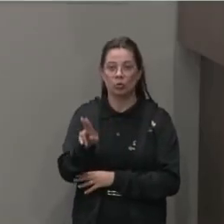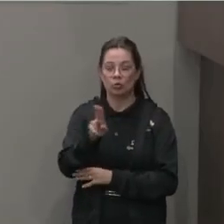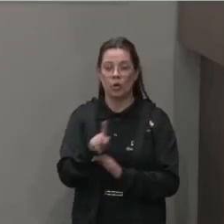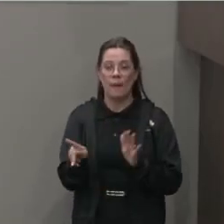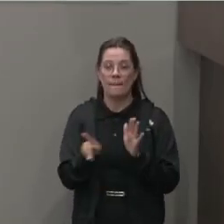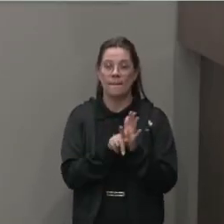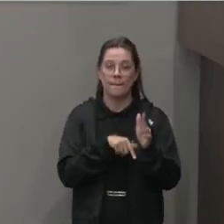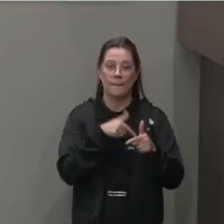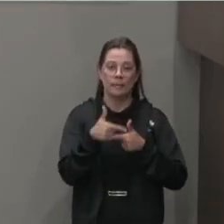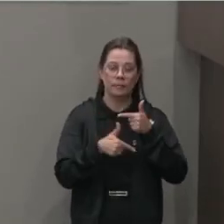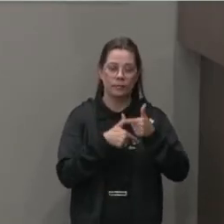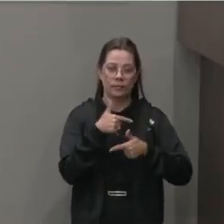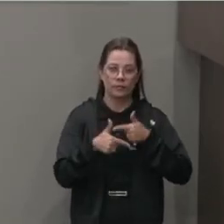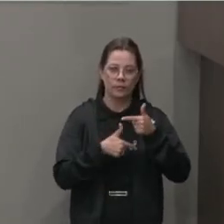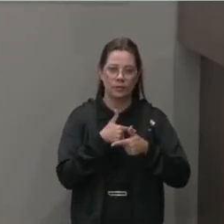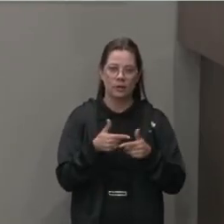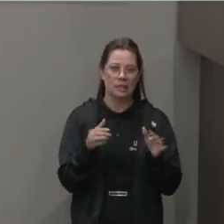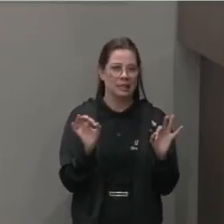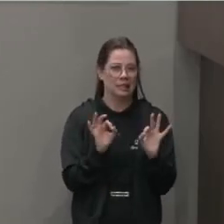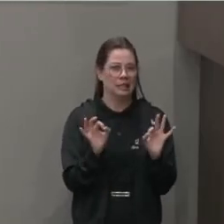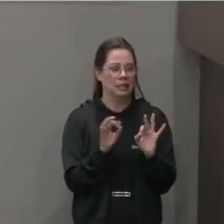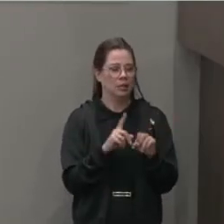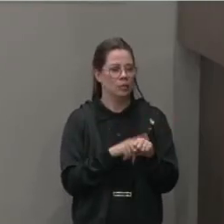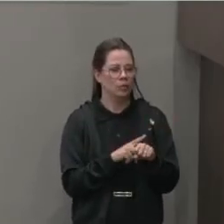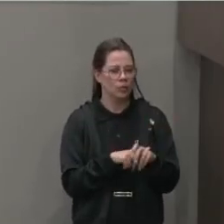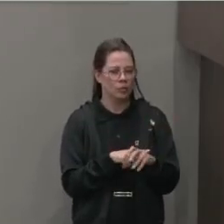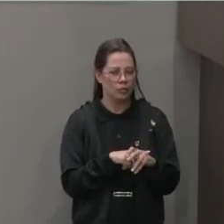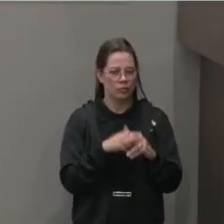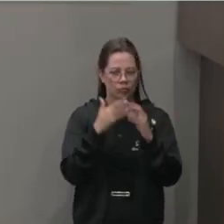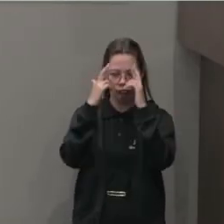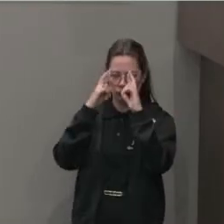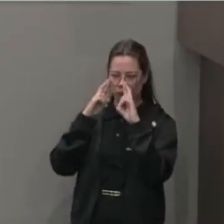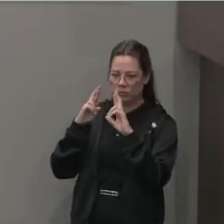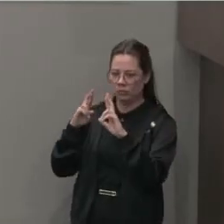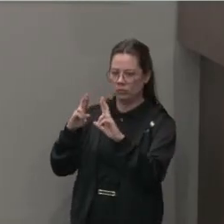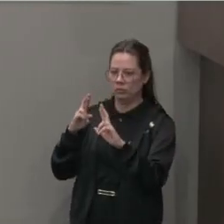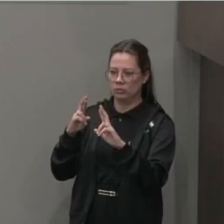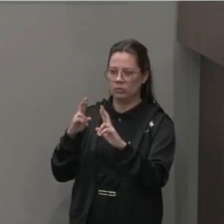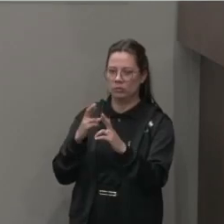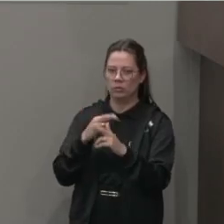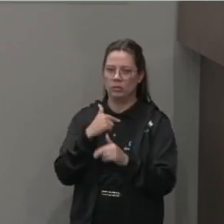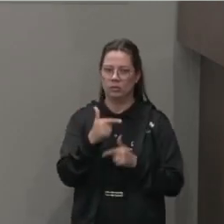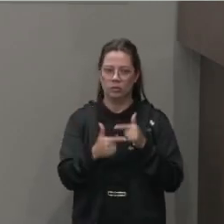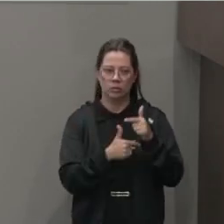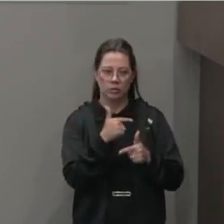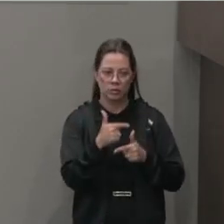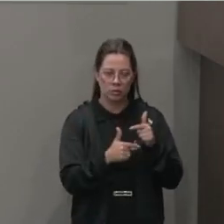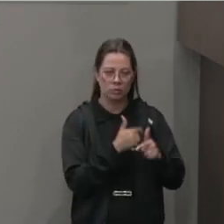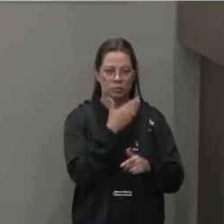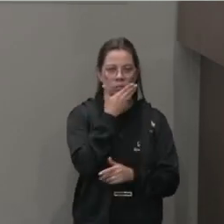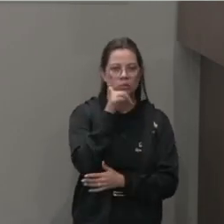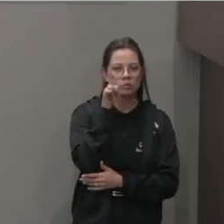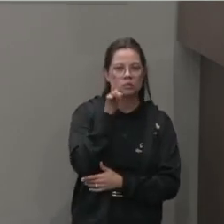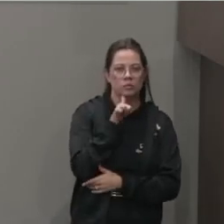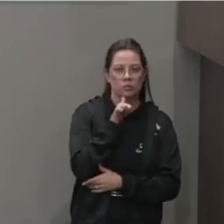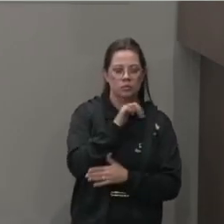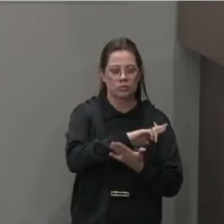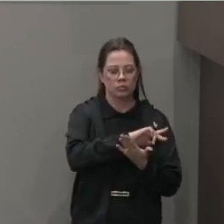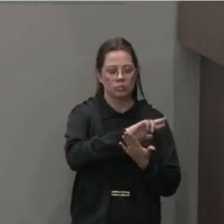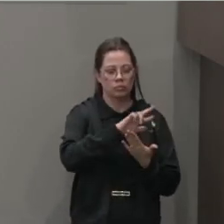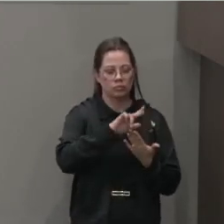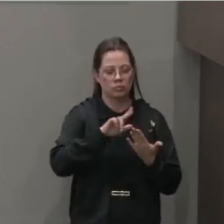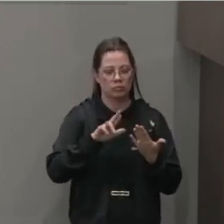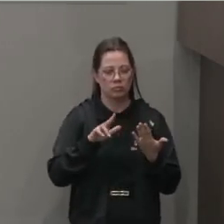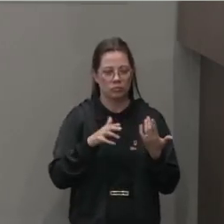do serviço. Em nenhum momento, com todo o respeito aos servidores e servidoras dos mais